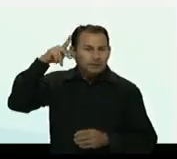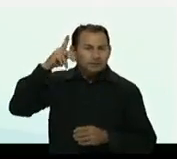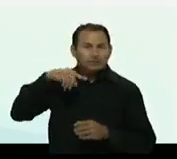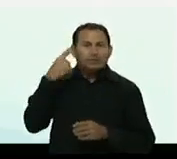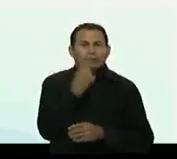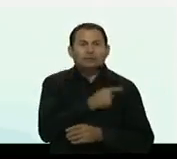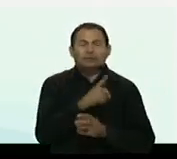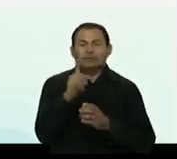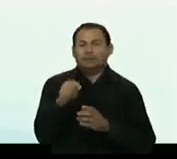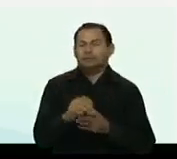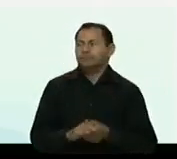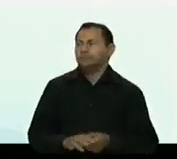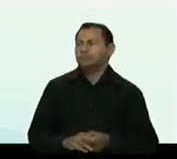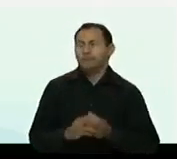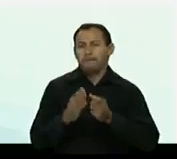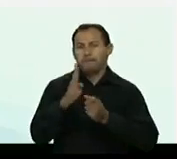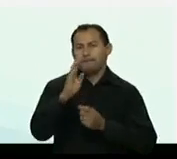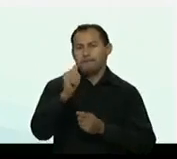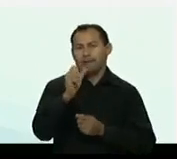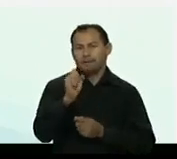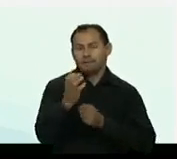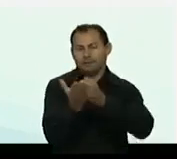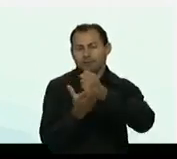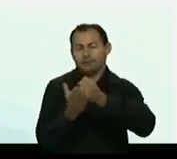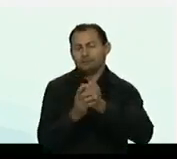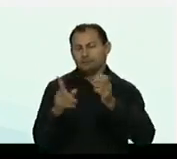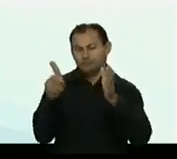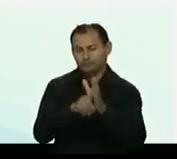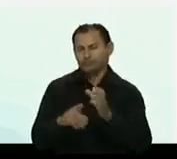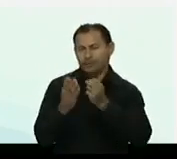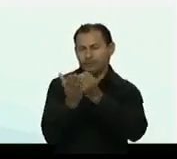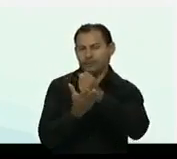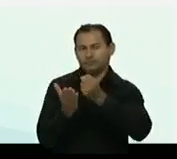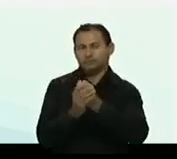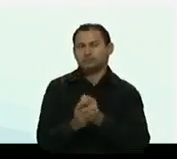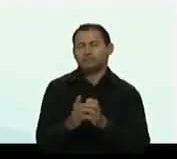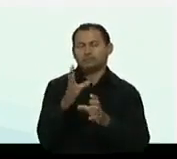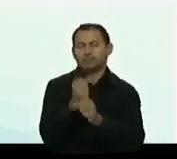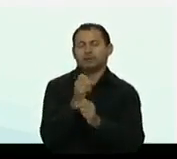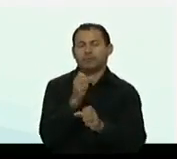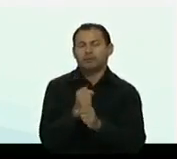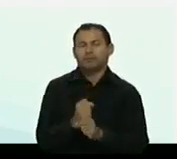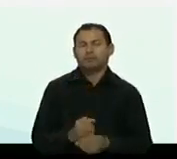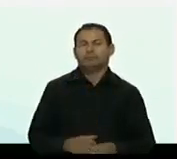nós temos assim, bases iguais, repete a base e soma